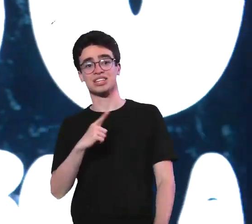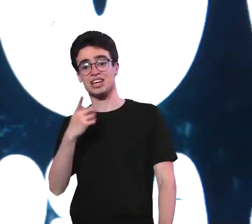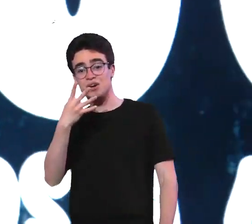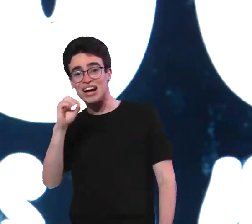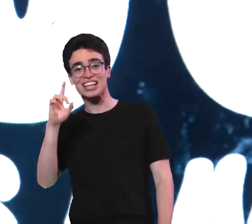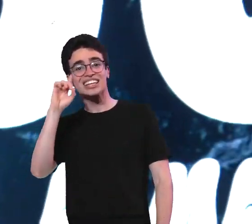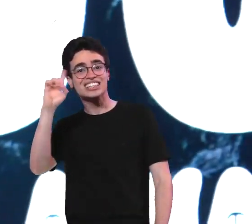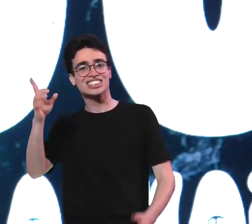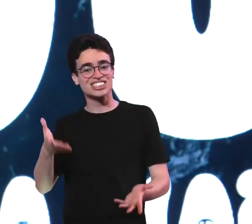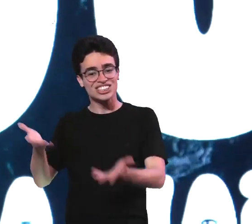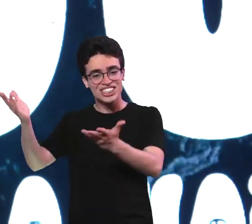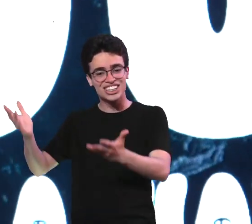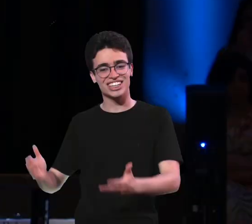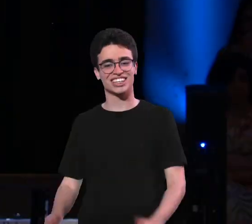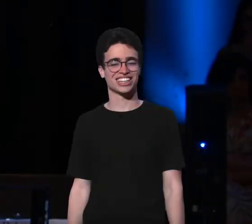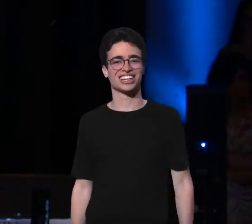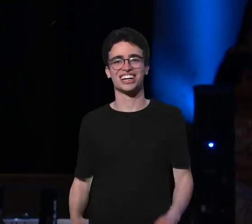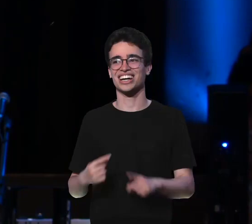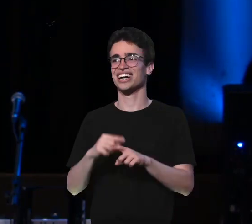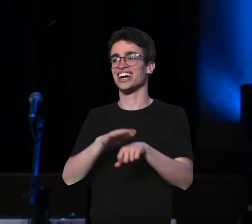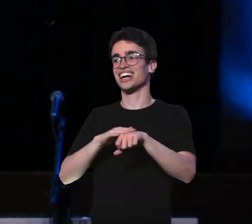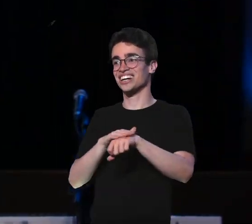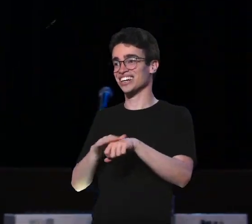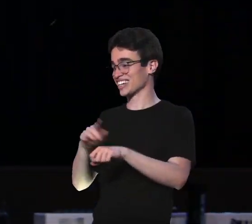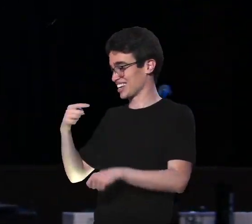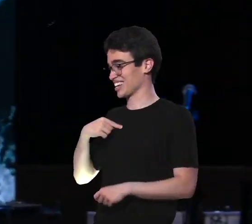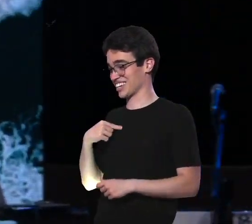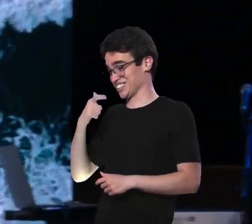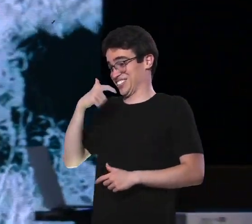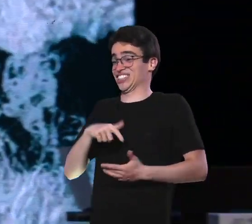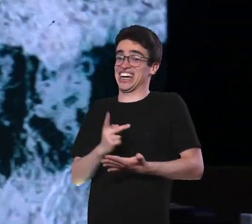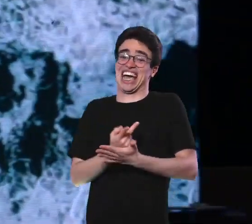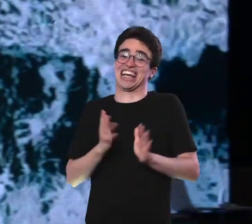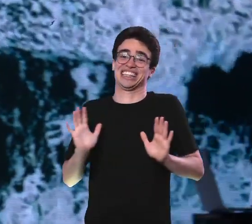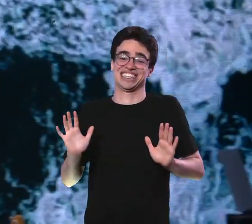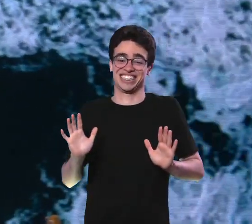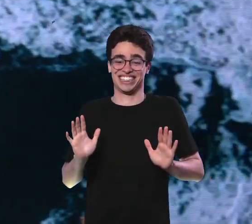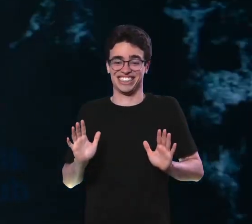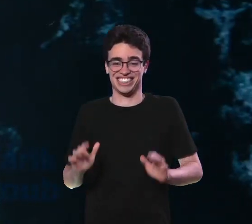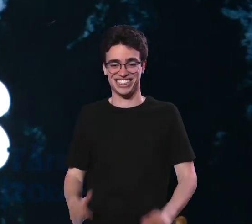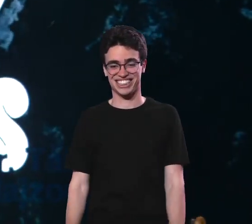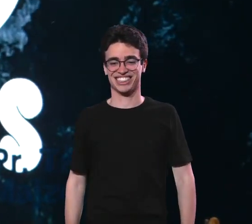dias. Ela veio falar com a pessoa errada.